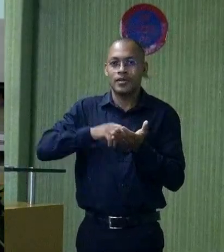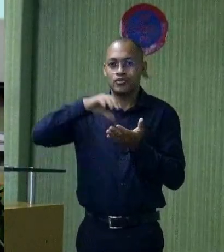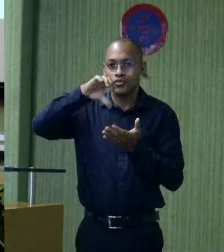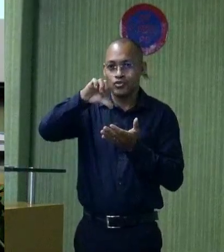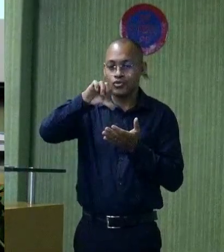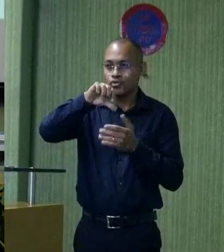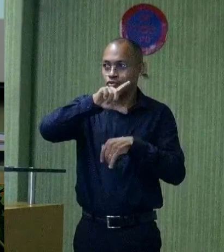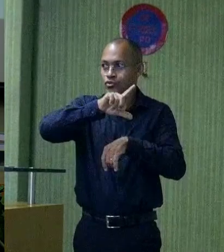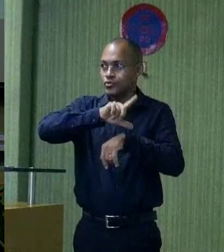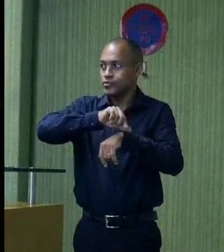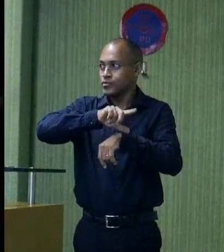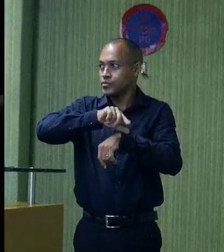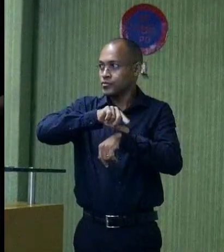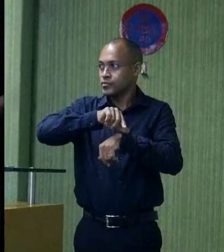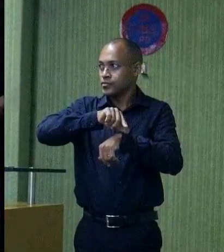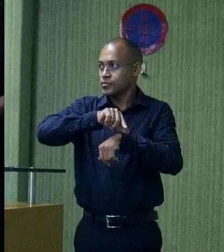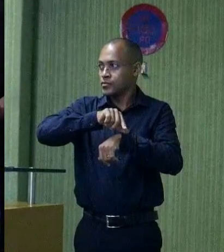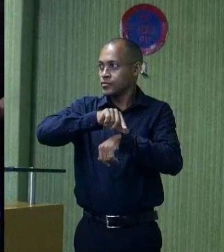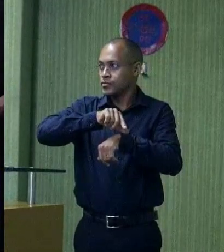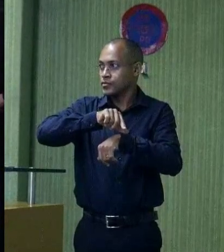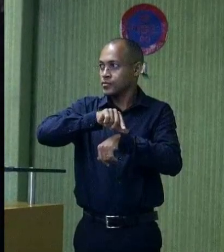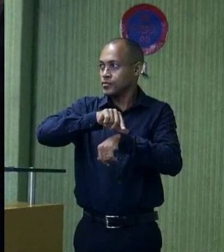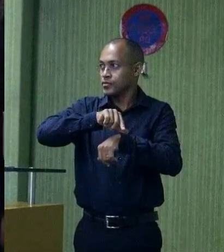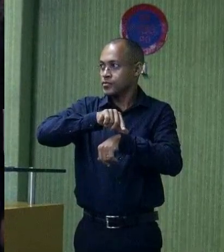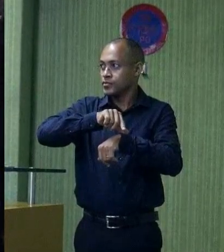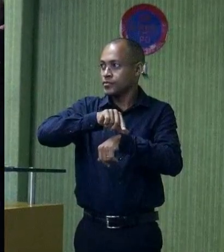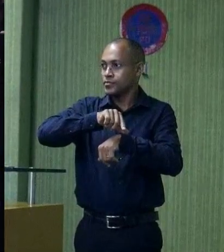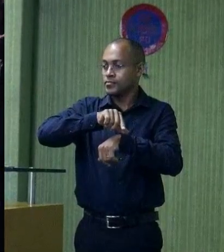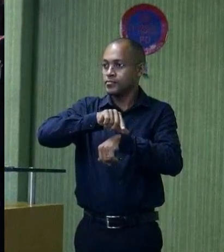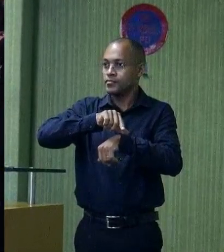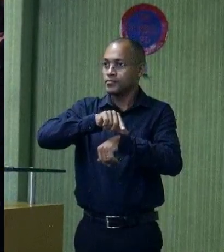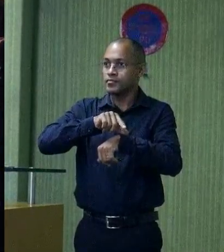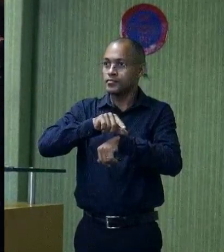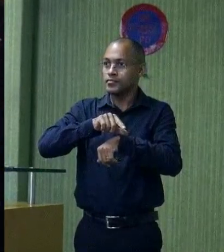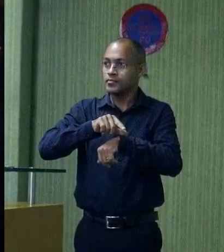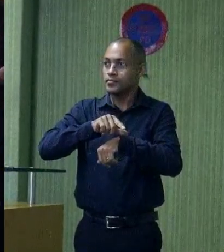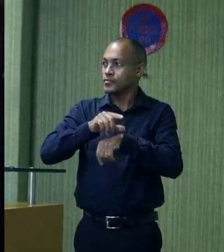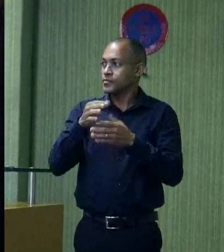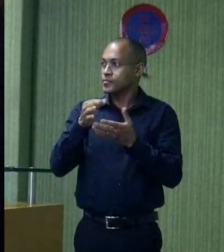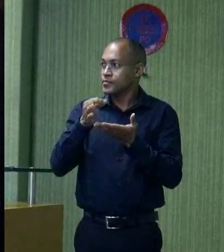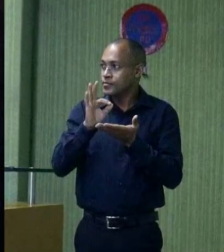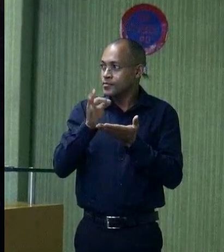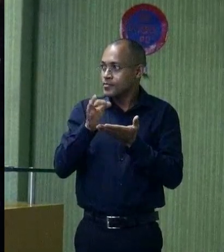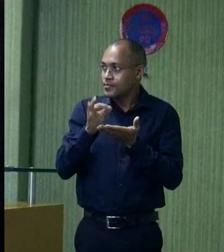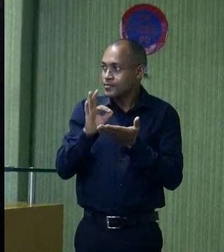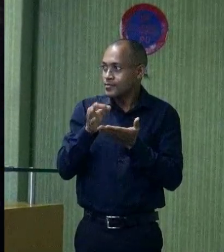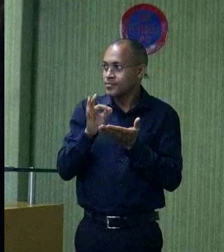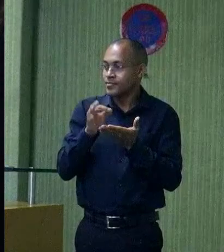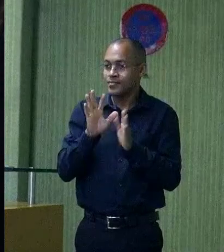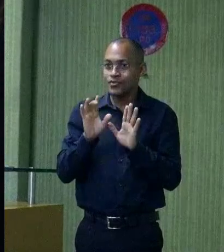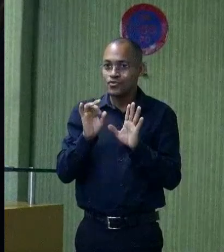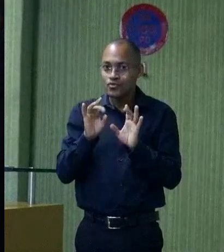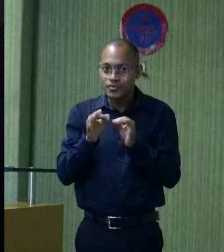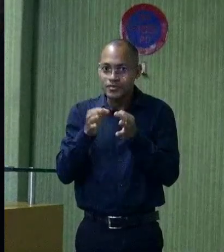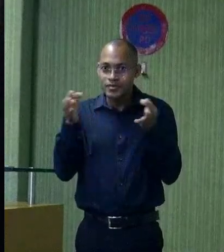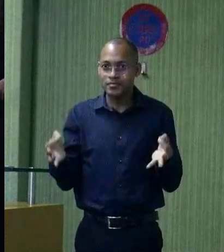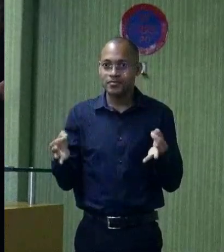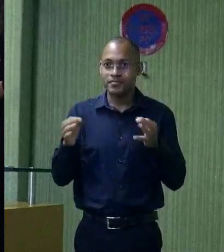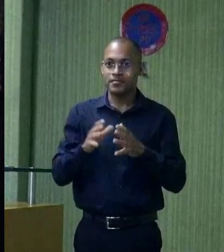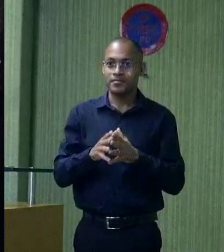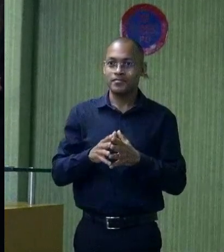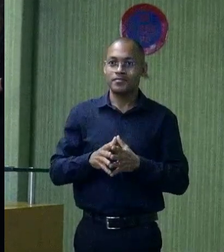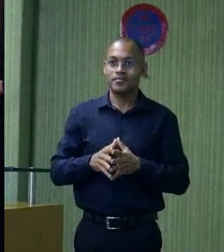horas não é não cafezinho Ah tá E aí vai ter a necessidade de